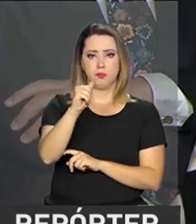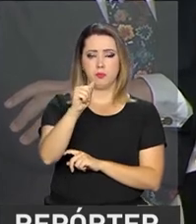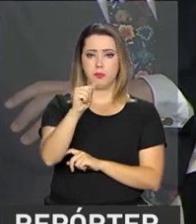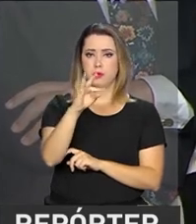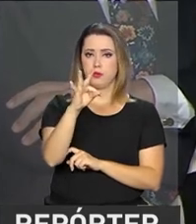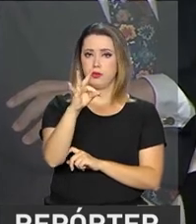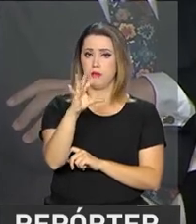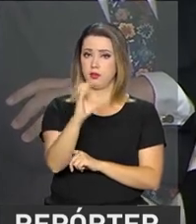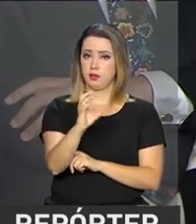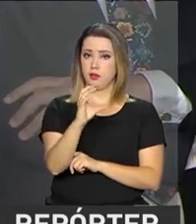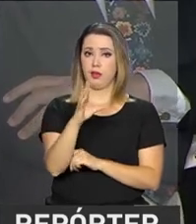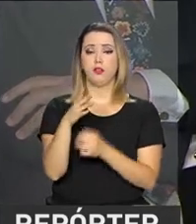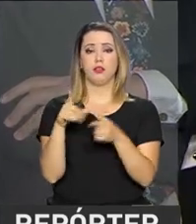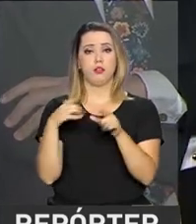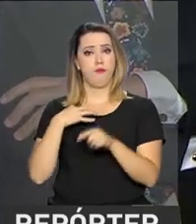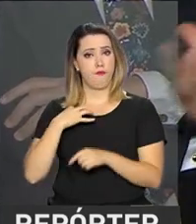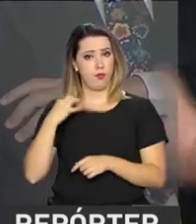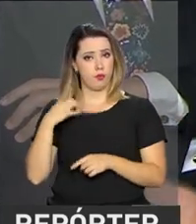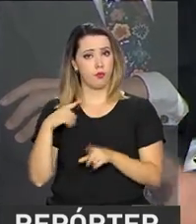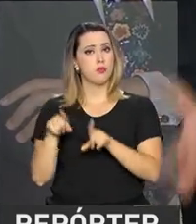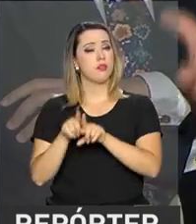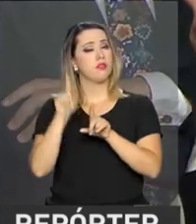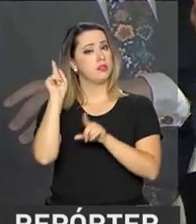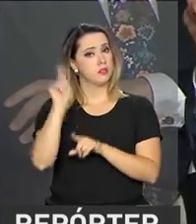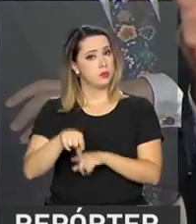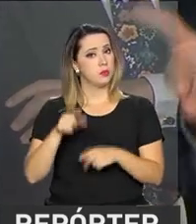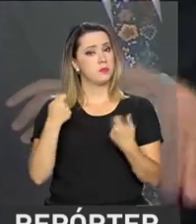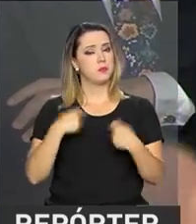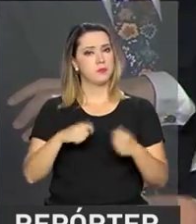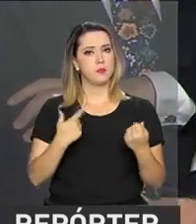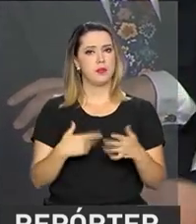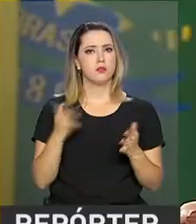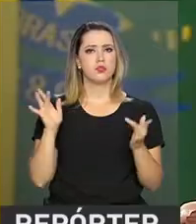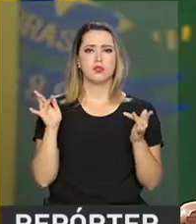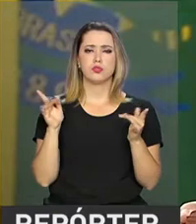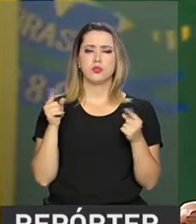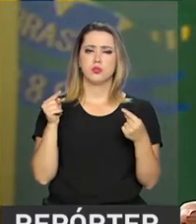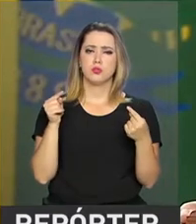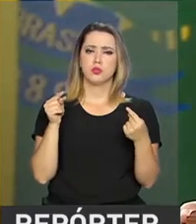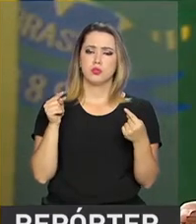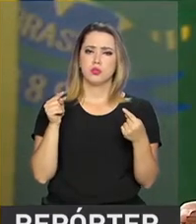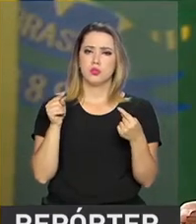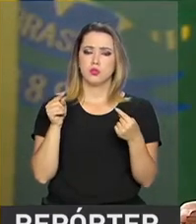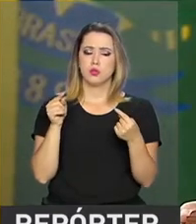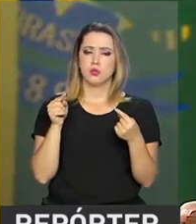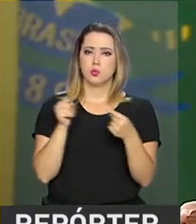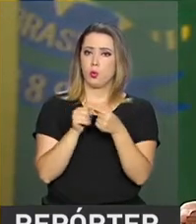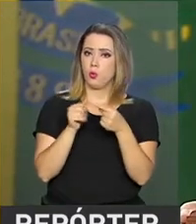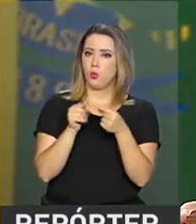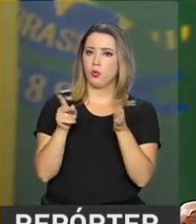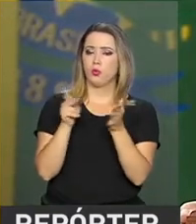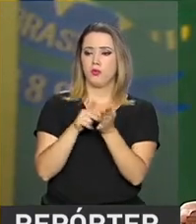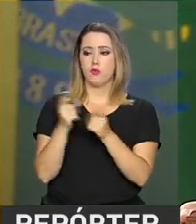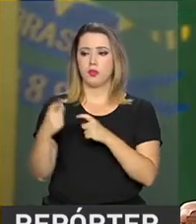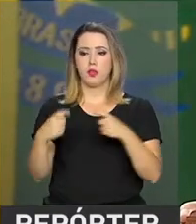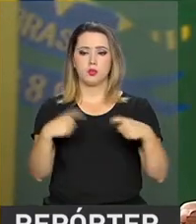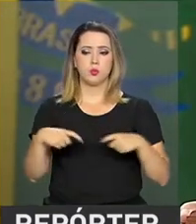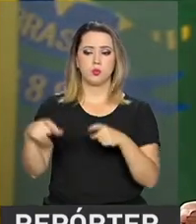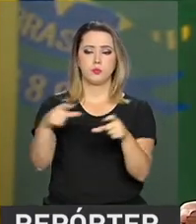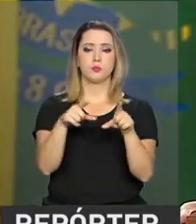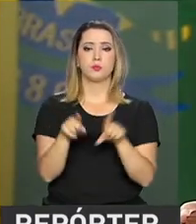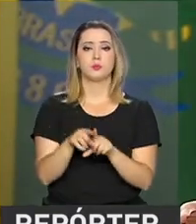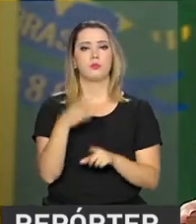pronatec e voluntário seja um pronatec de acordo com a realidade local o presidente michel temer reiterou que o cano